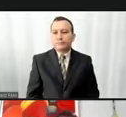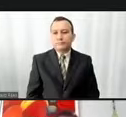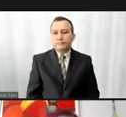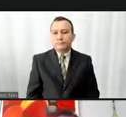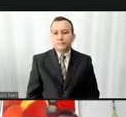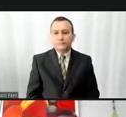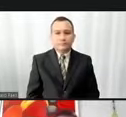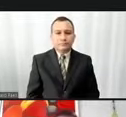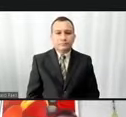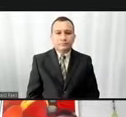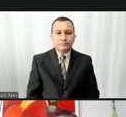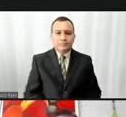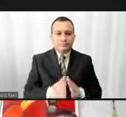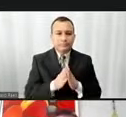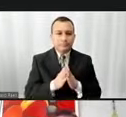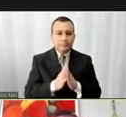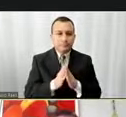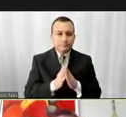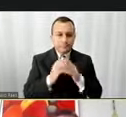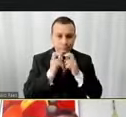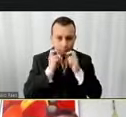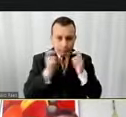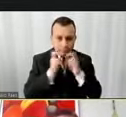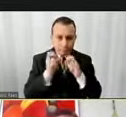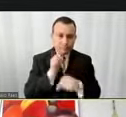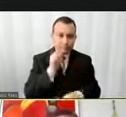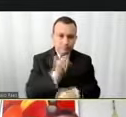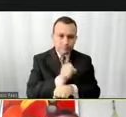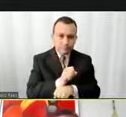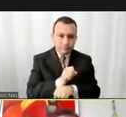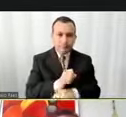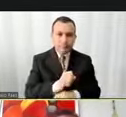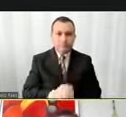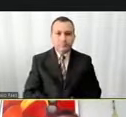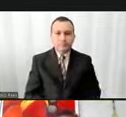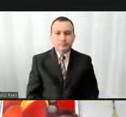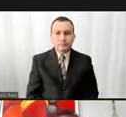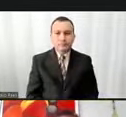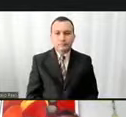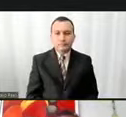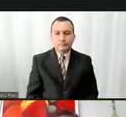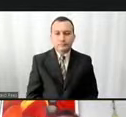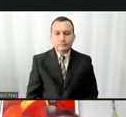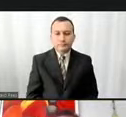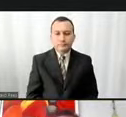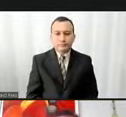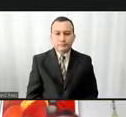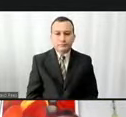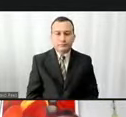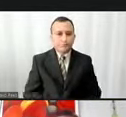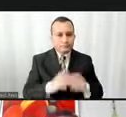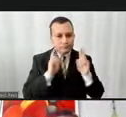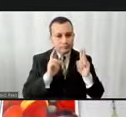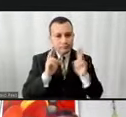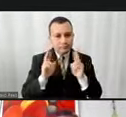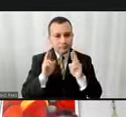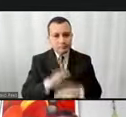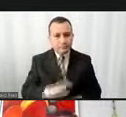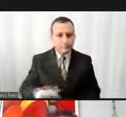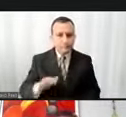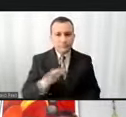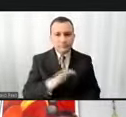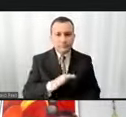gentileza, para de gritar. Calma, presidente, gentileza para fazer. Prática, viu? Presidente, isso não